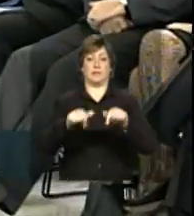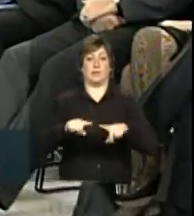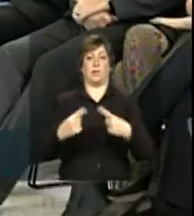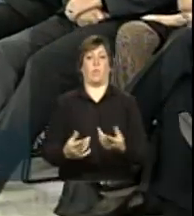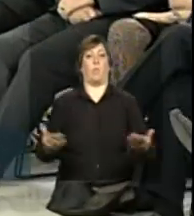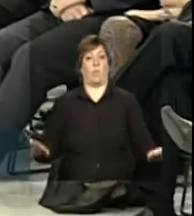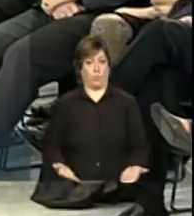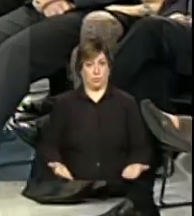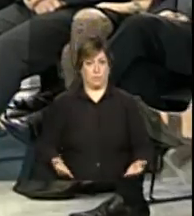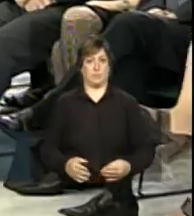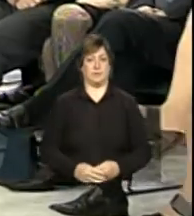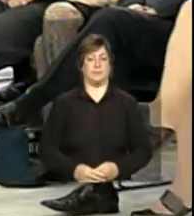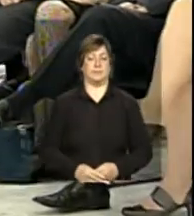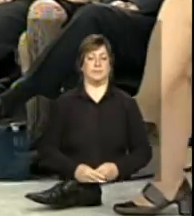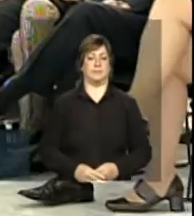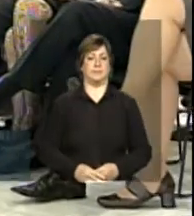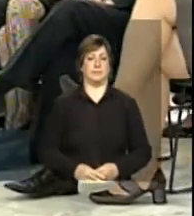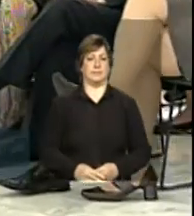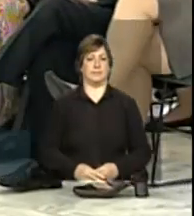presentes